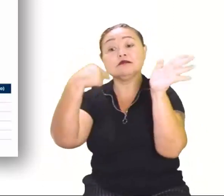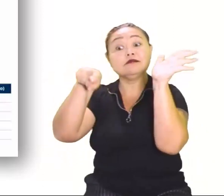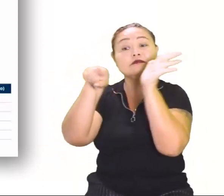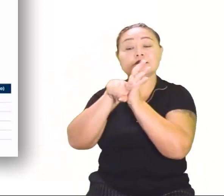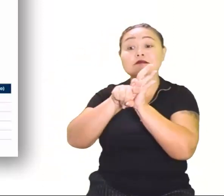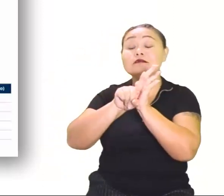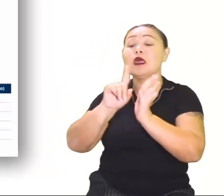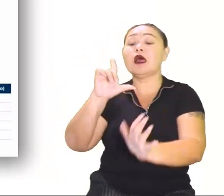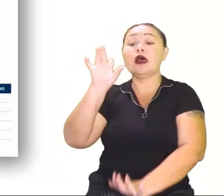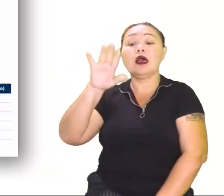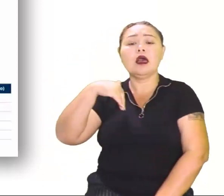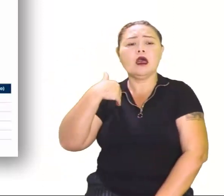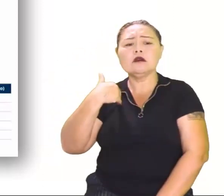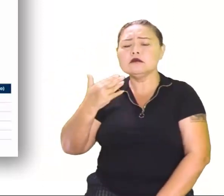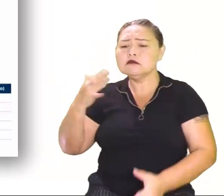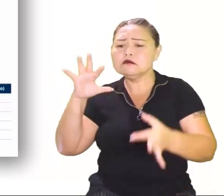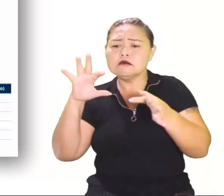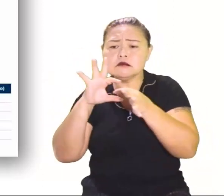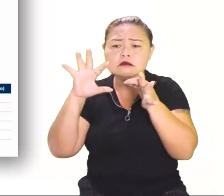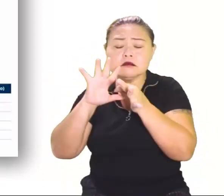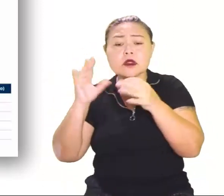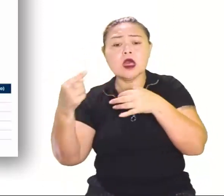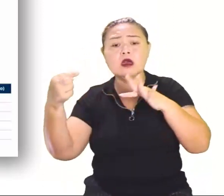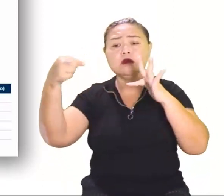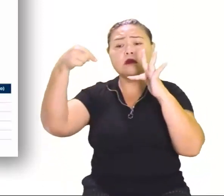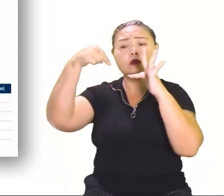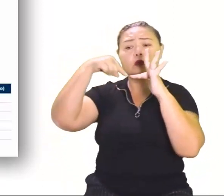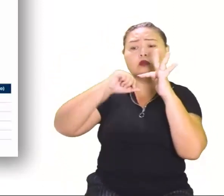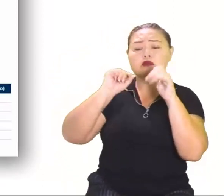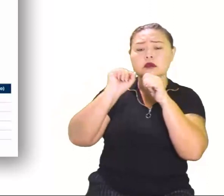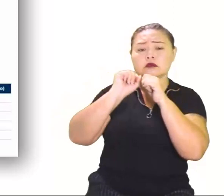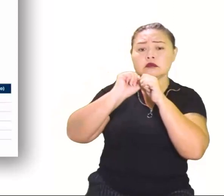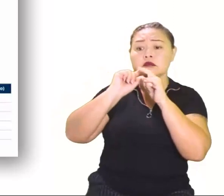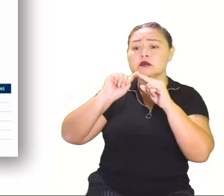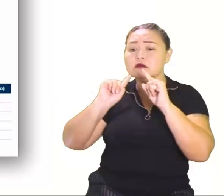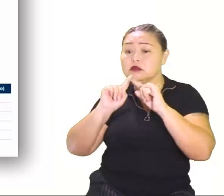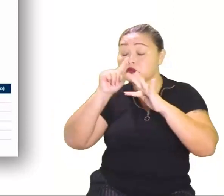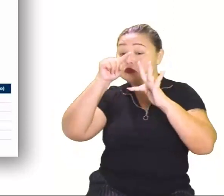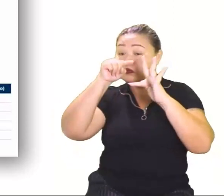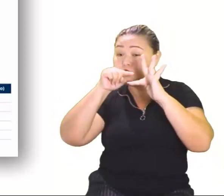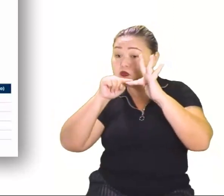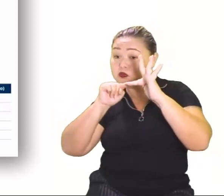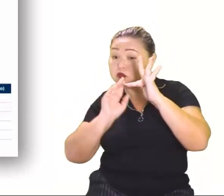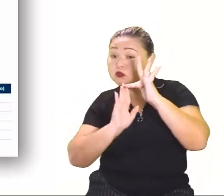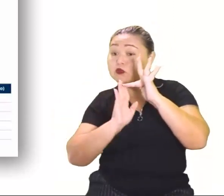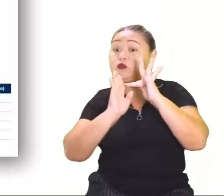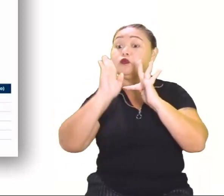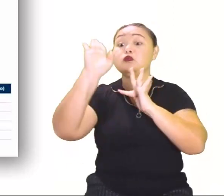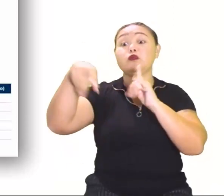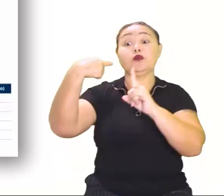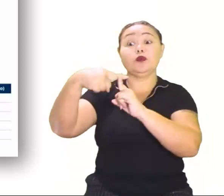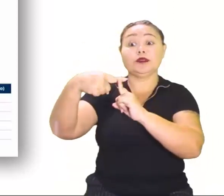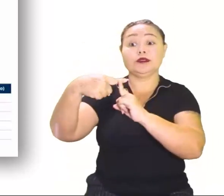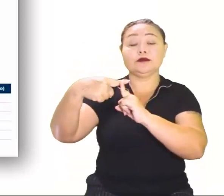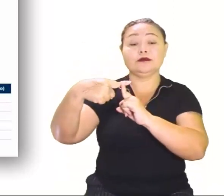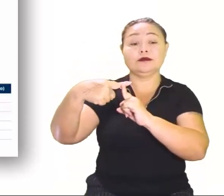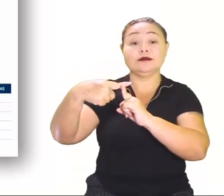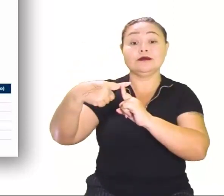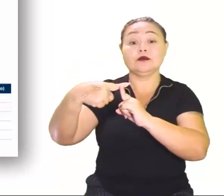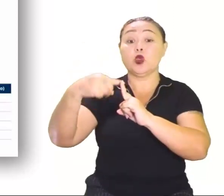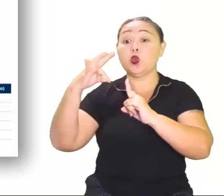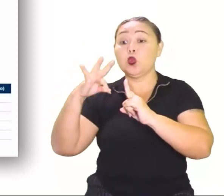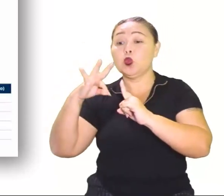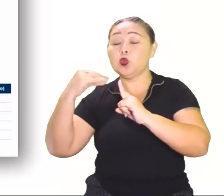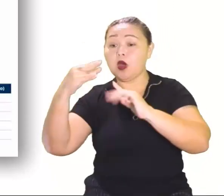negativo, o gráfico para na intersecção e volta a fazer o sentido ascendente, ou seja, volta a ser positivo. Isso